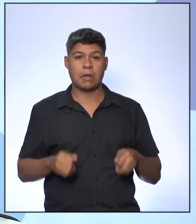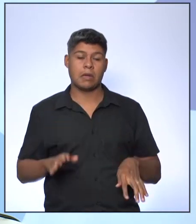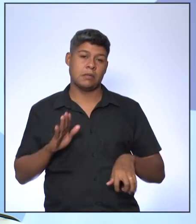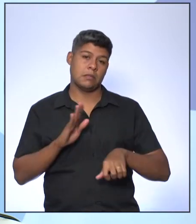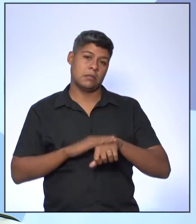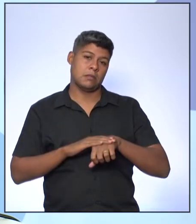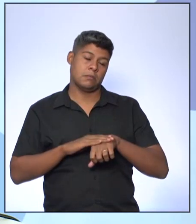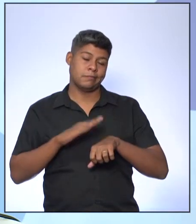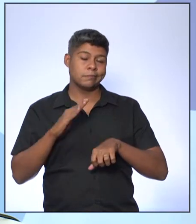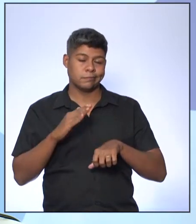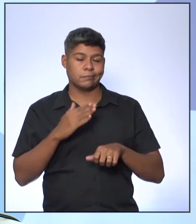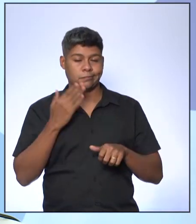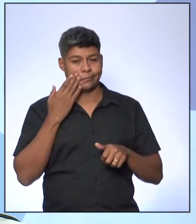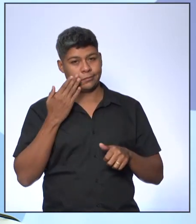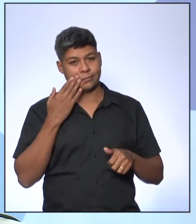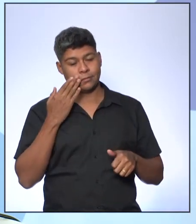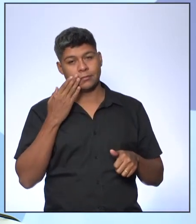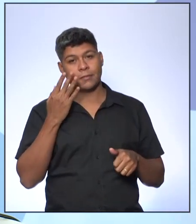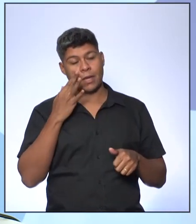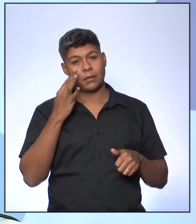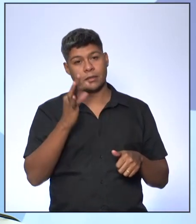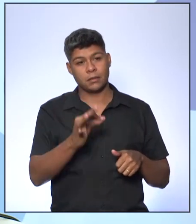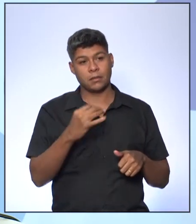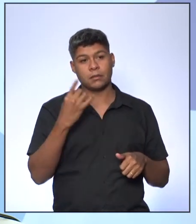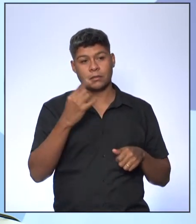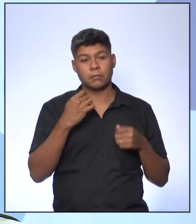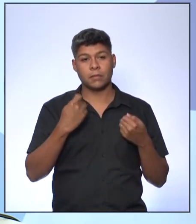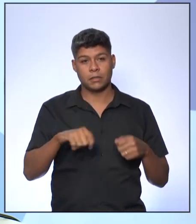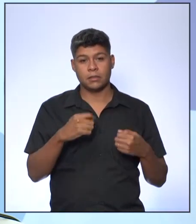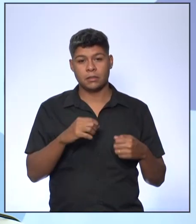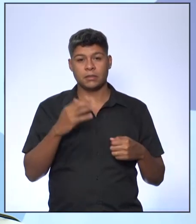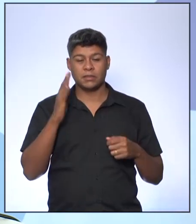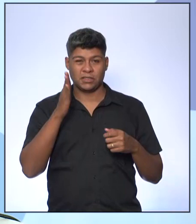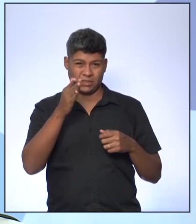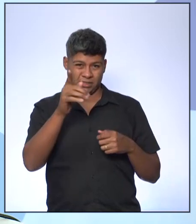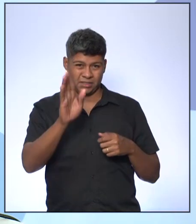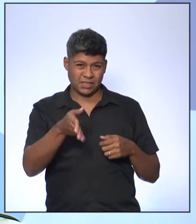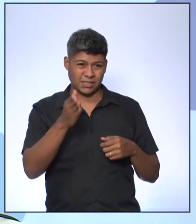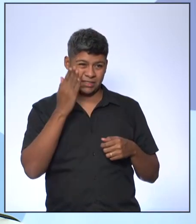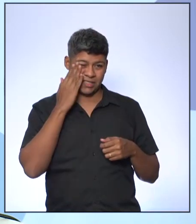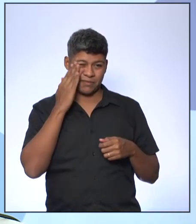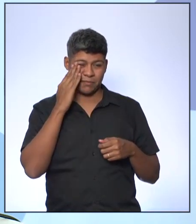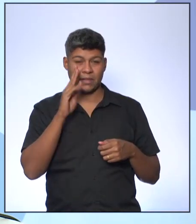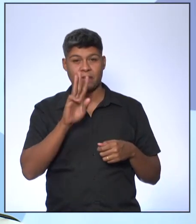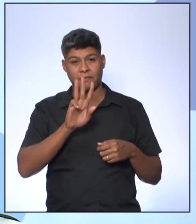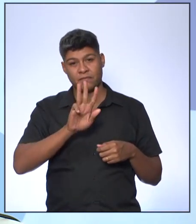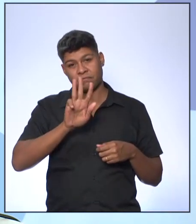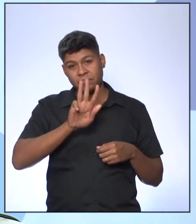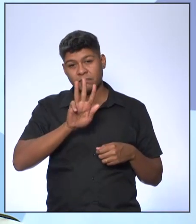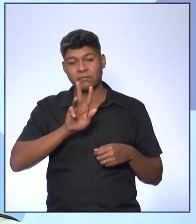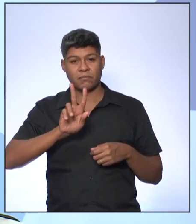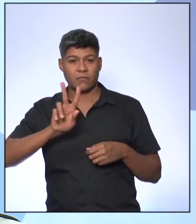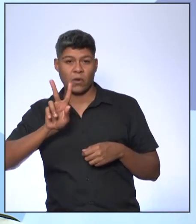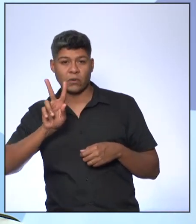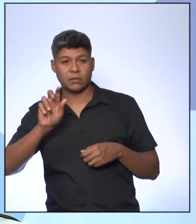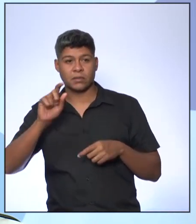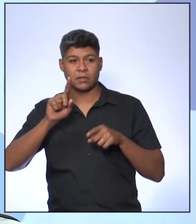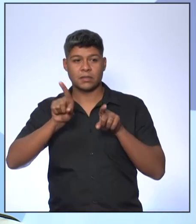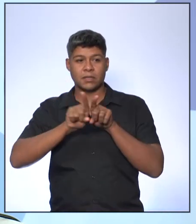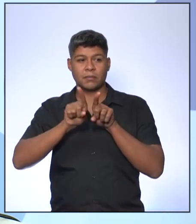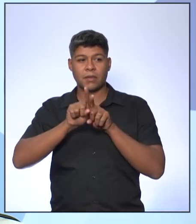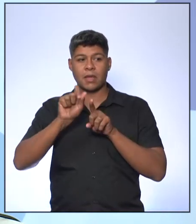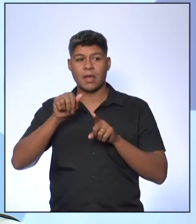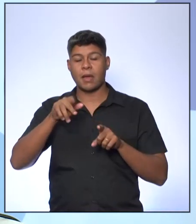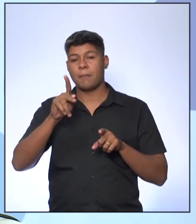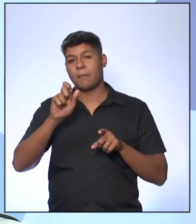equivalente. Então, aí é essa atenção que também a gente precisa ter. Então, você já sabe o que é watts, o que é volts e até o que é ampere, né? Eu acho